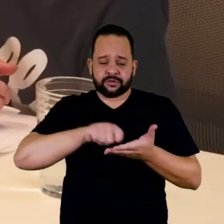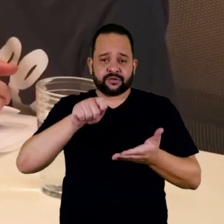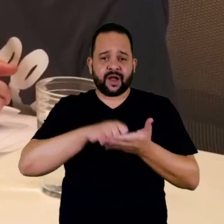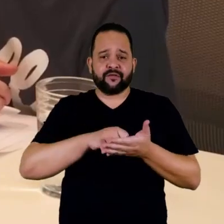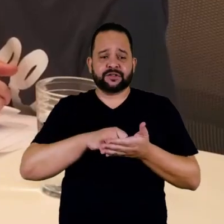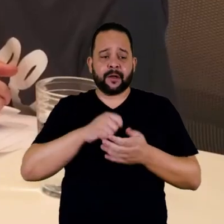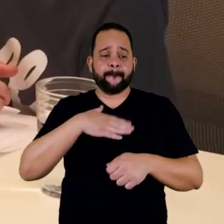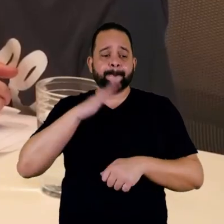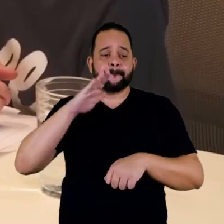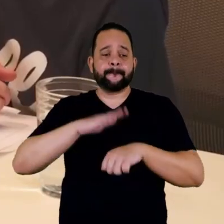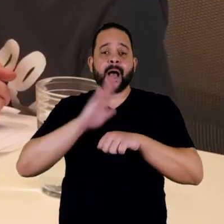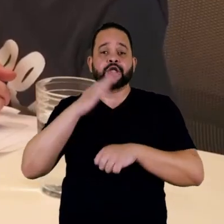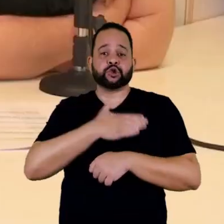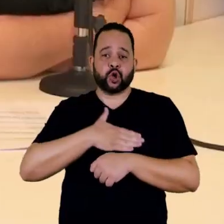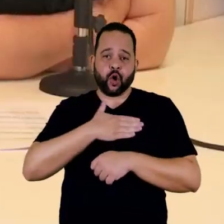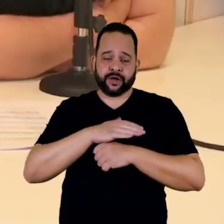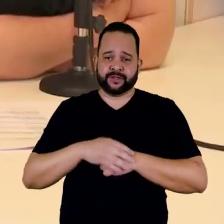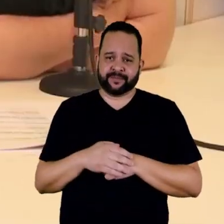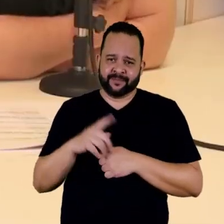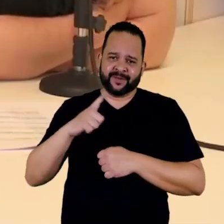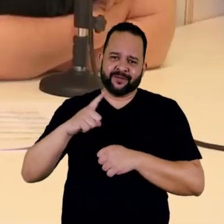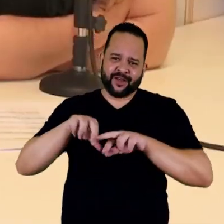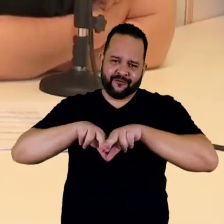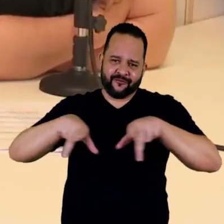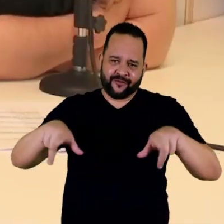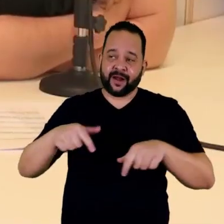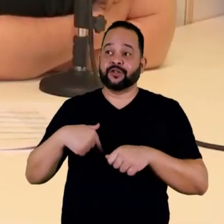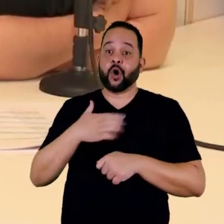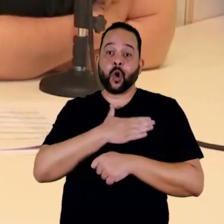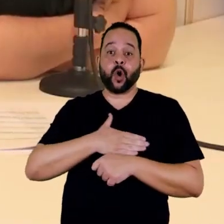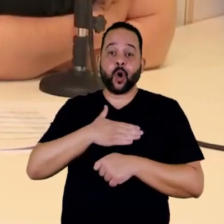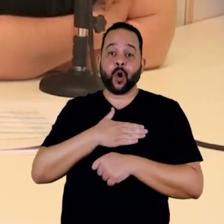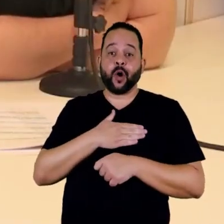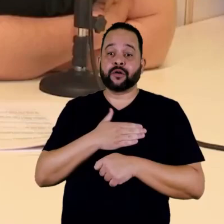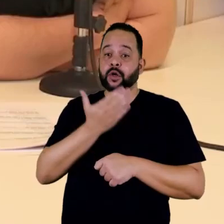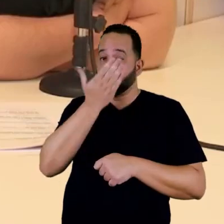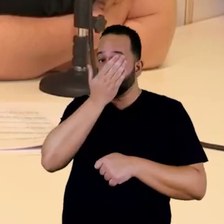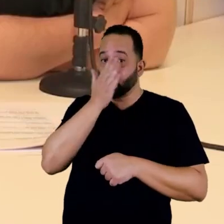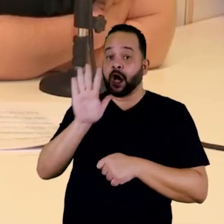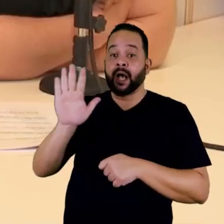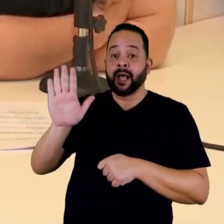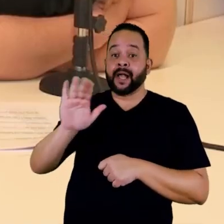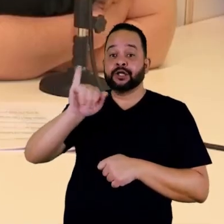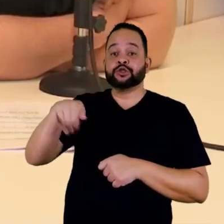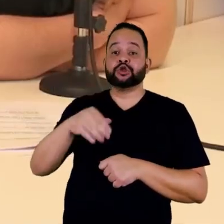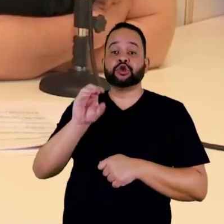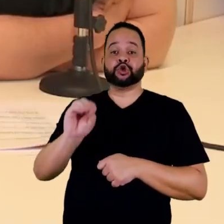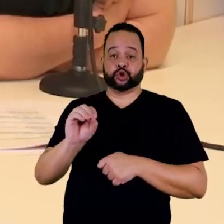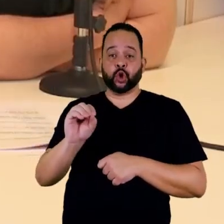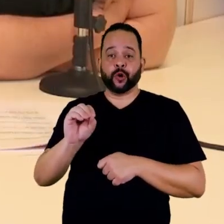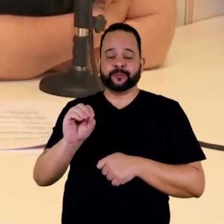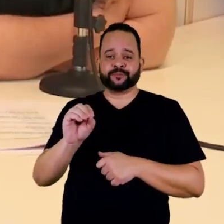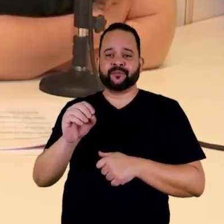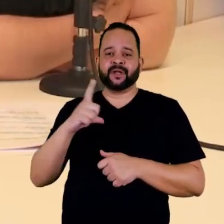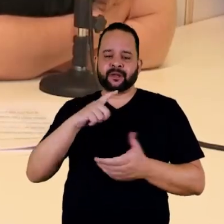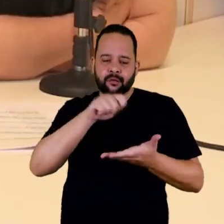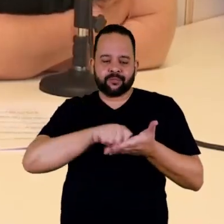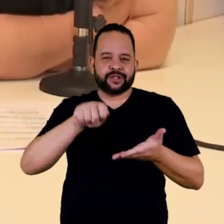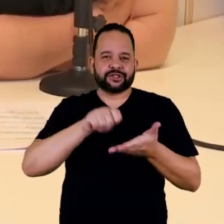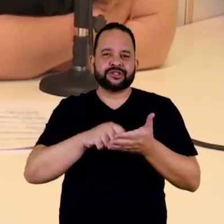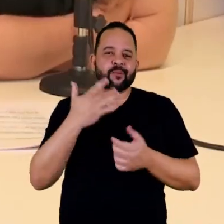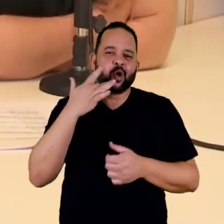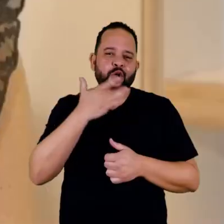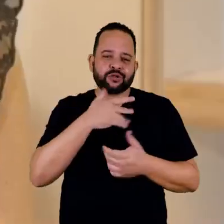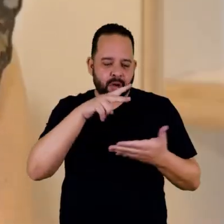um livro que te marcou muito ai autor Favorito eu tenho muito eu gosto muito do Jô Jô Soares tem uma escrita que é tão gostosa e